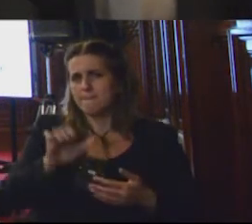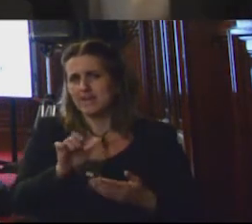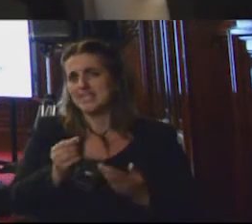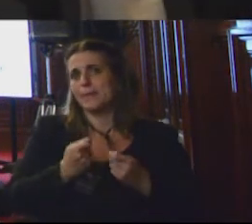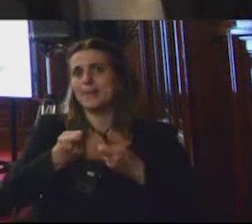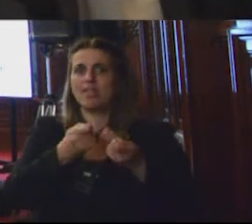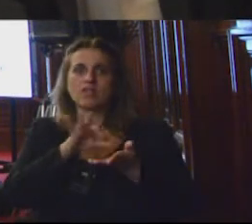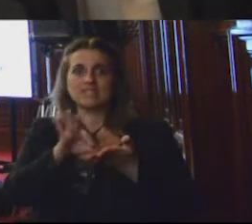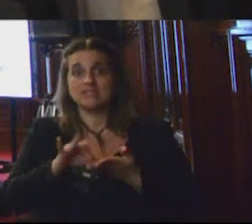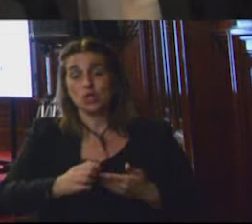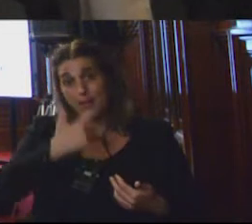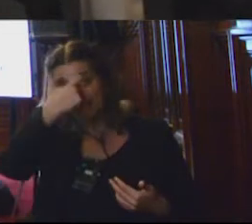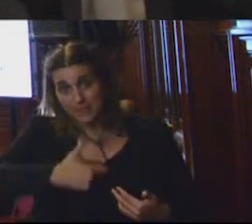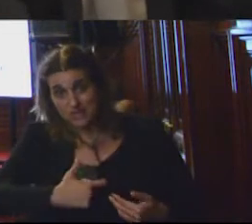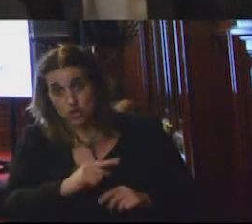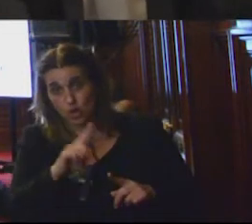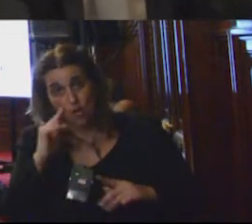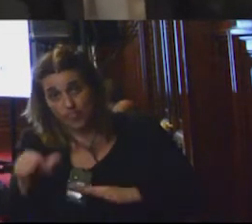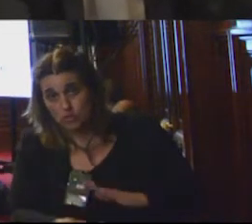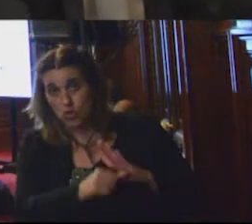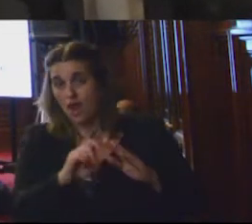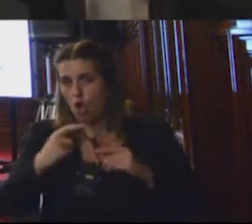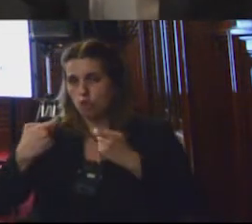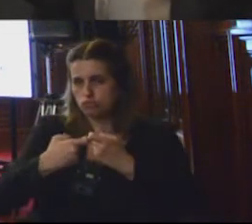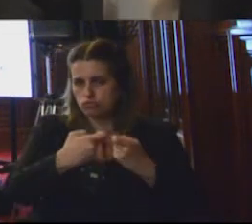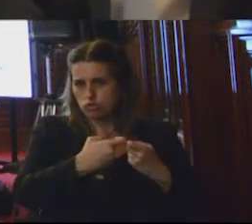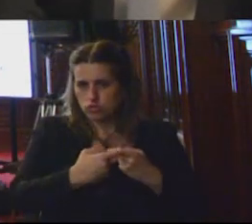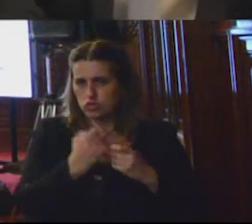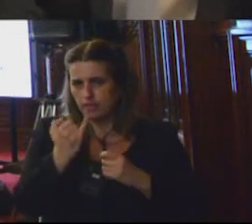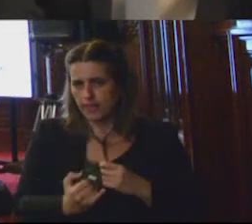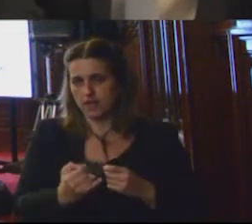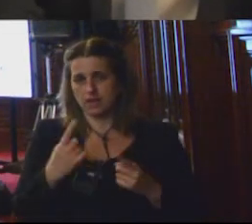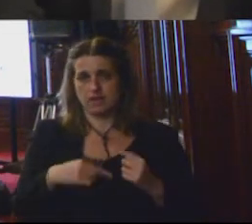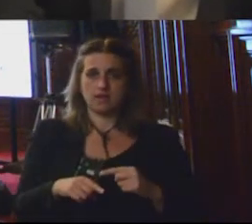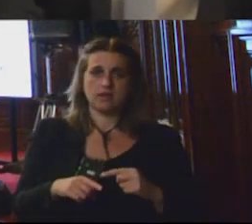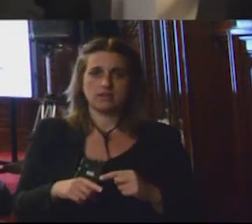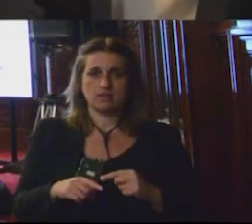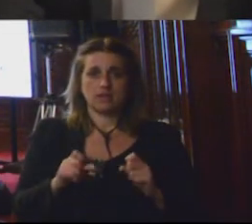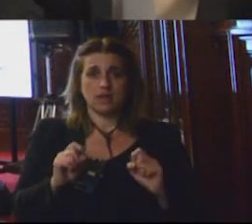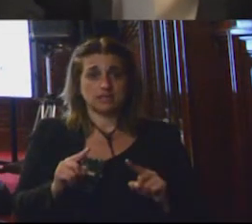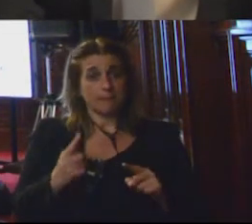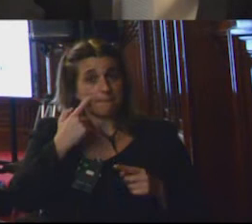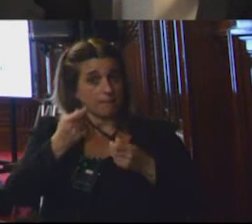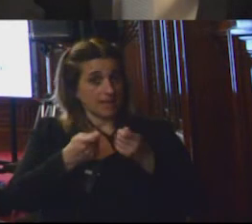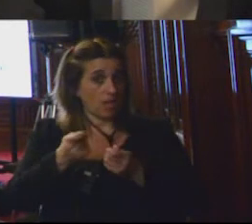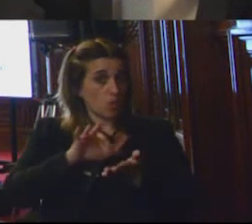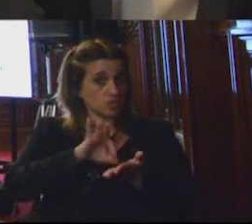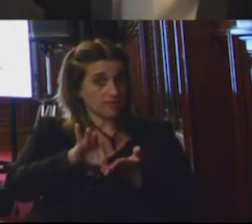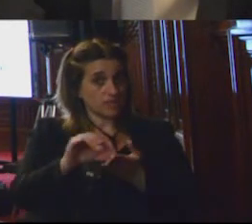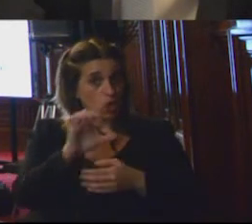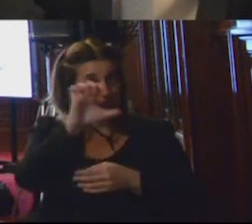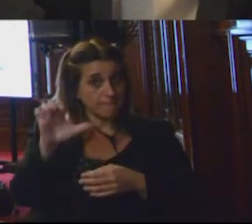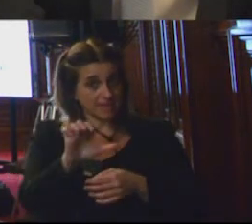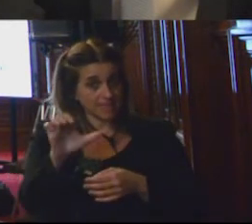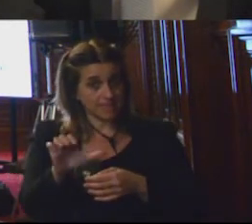jurídica cujos titulares ou sócios tenham, nos últimos 18 meses, prestado serviços à empresa tomadora de serviços